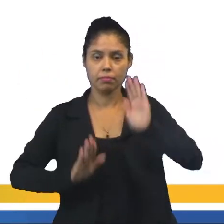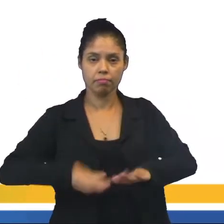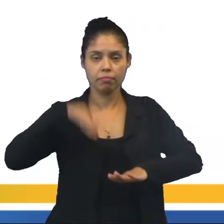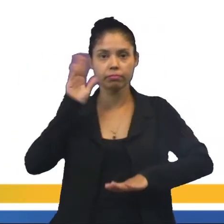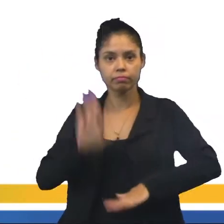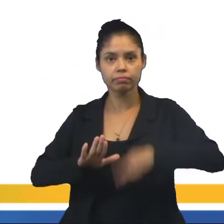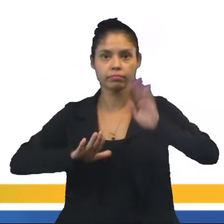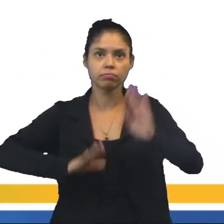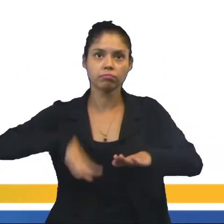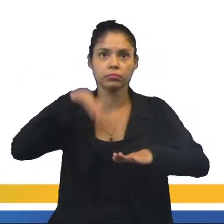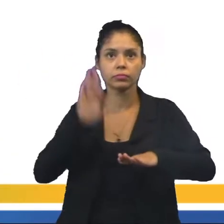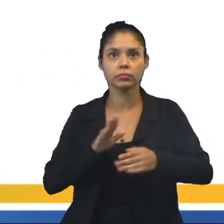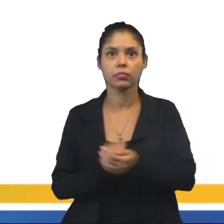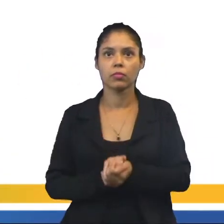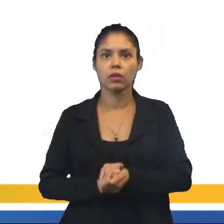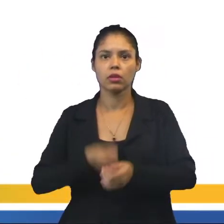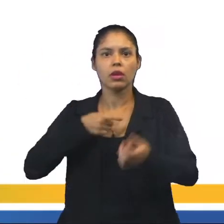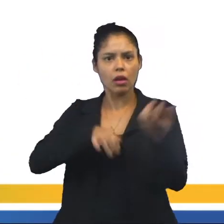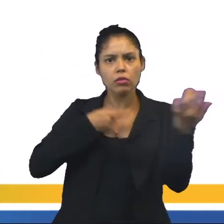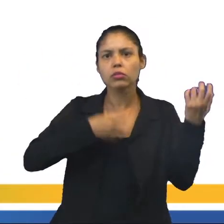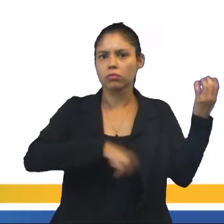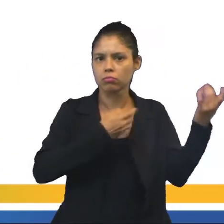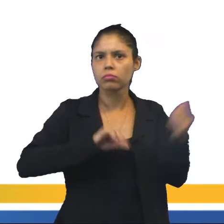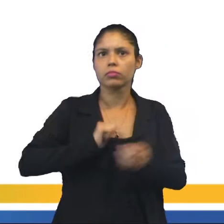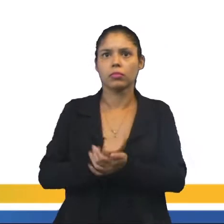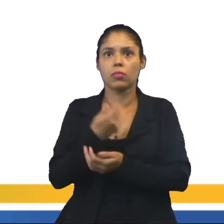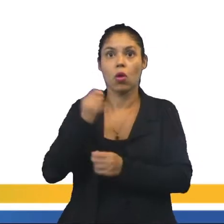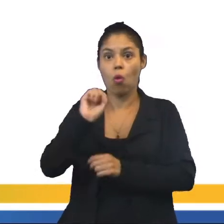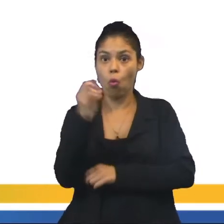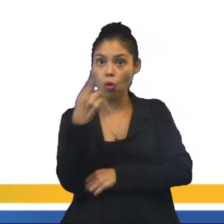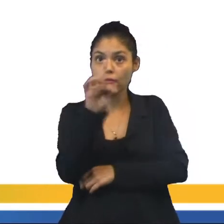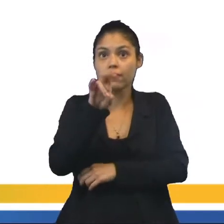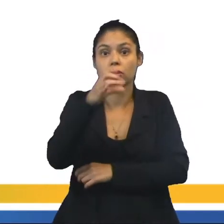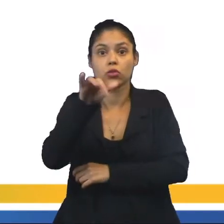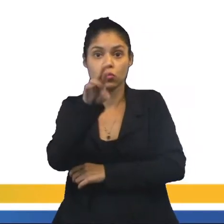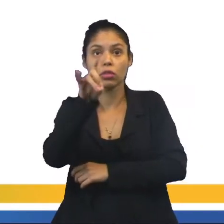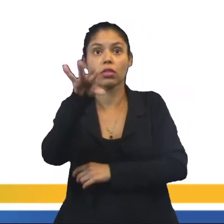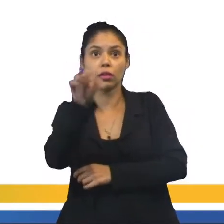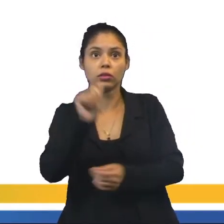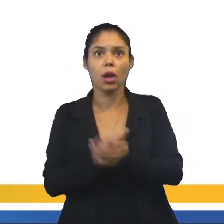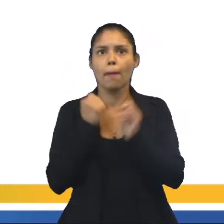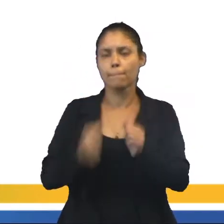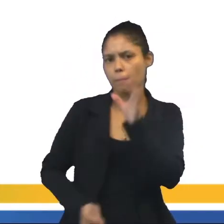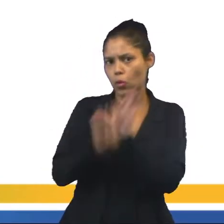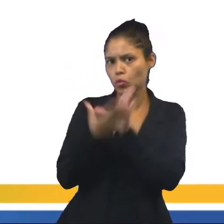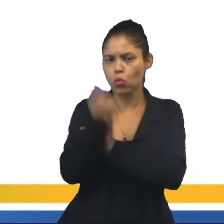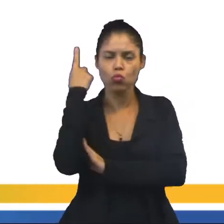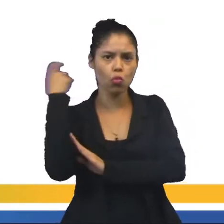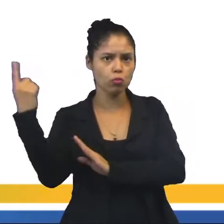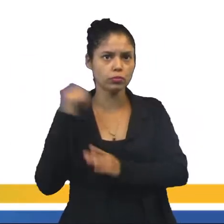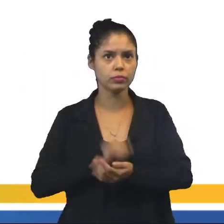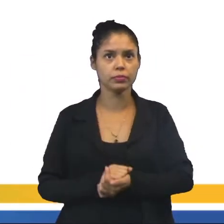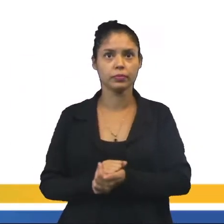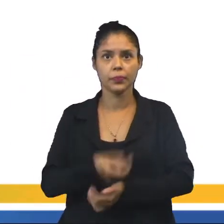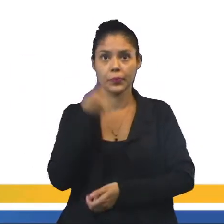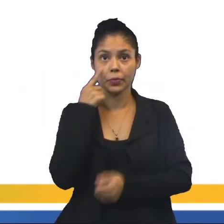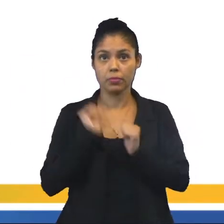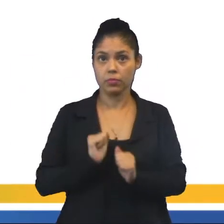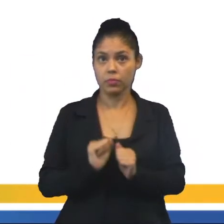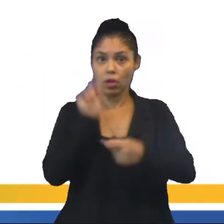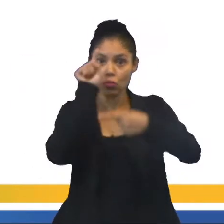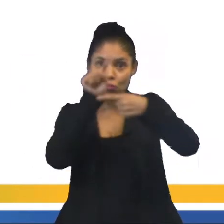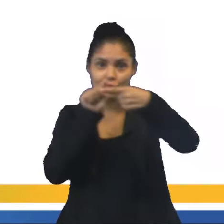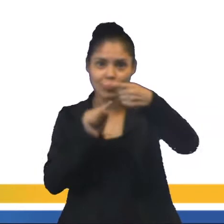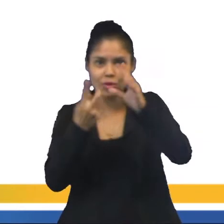percutido batido agitado raspado ou flexionados para que Produza os seus pode ser